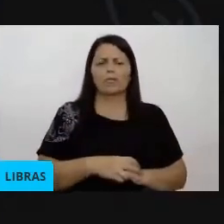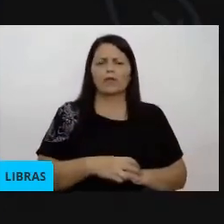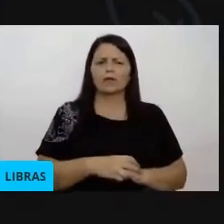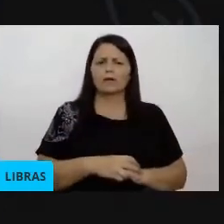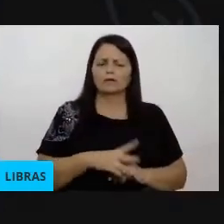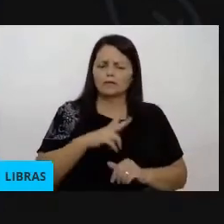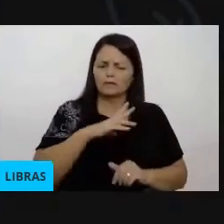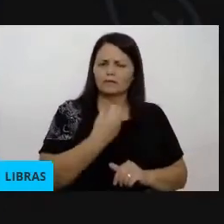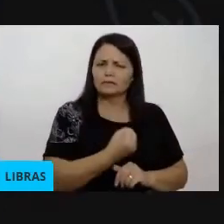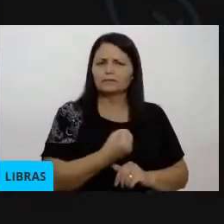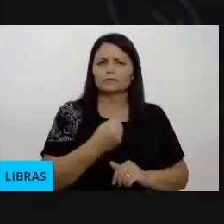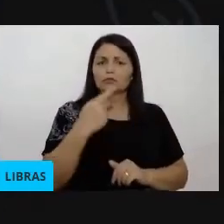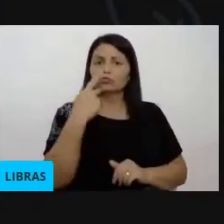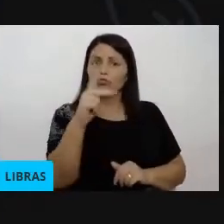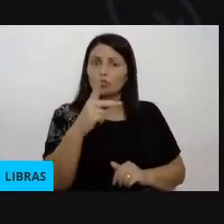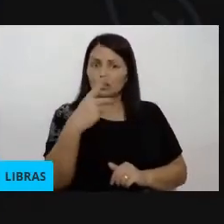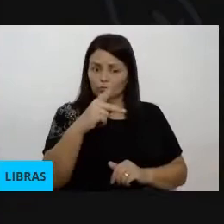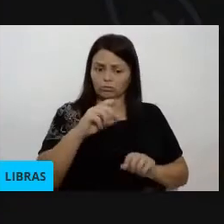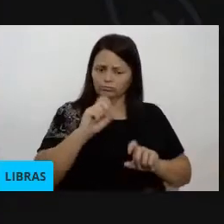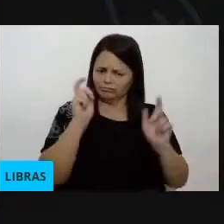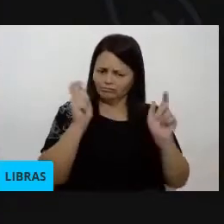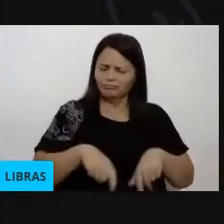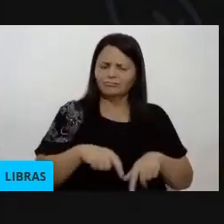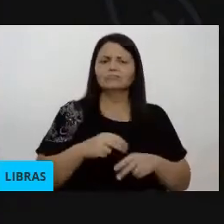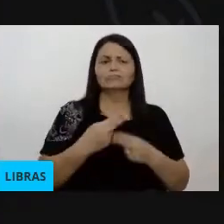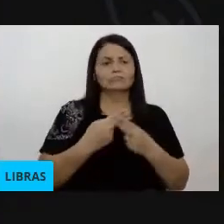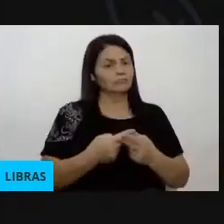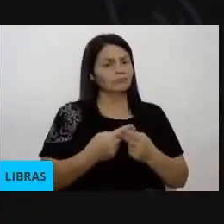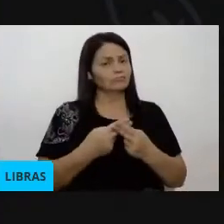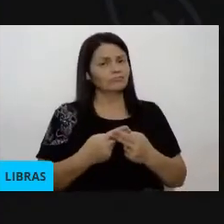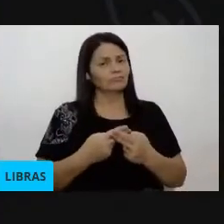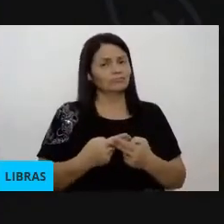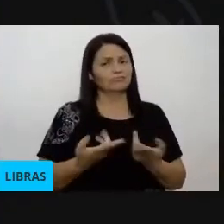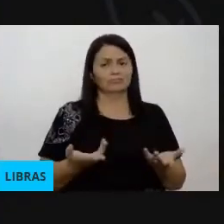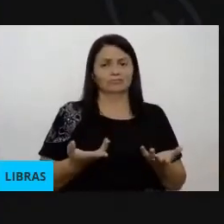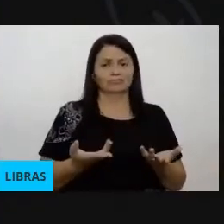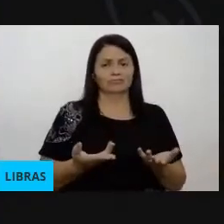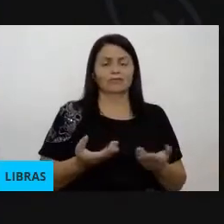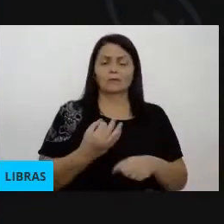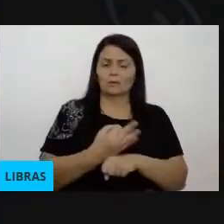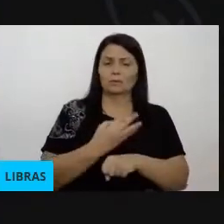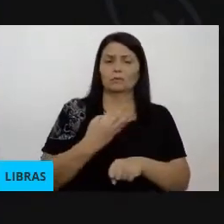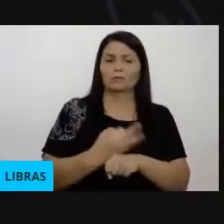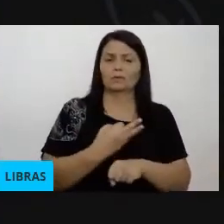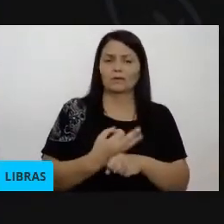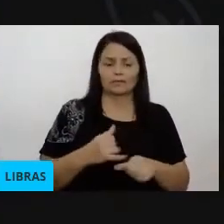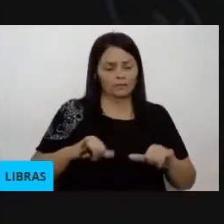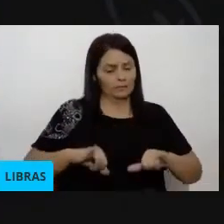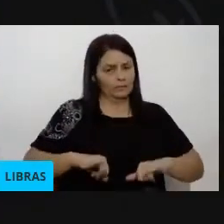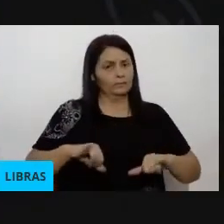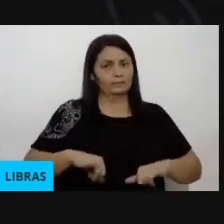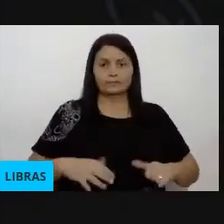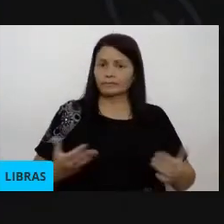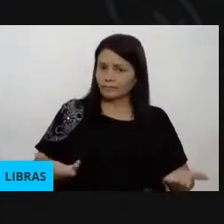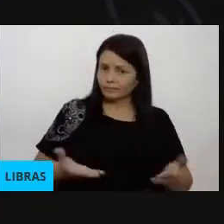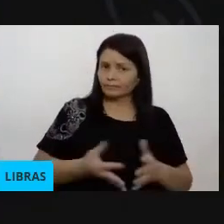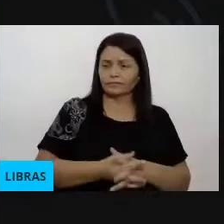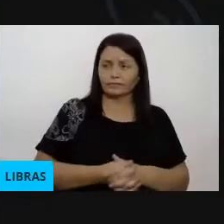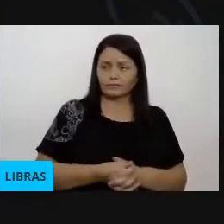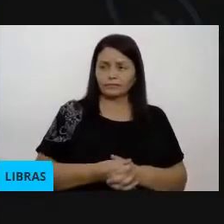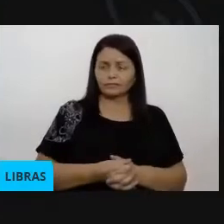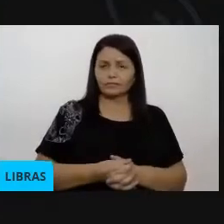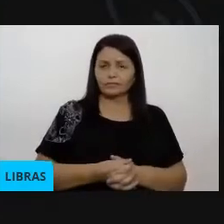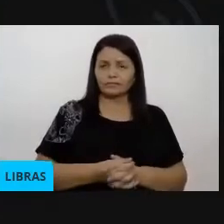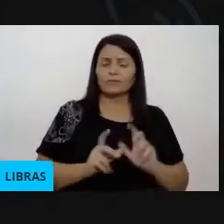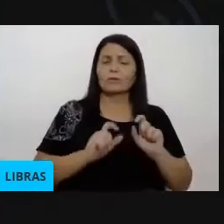para a capacidade sua de tolerância, de suportar sofrimento. Olhe